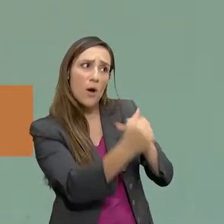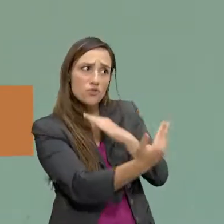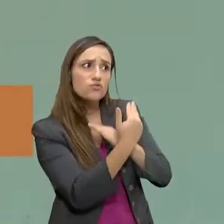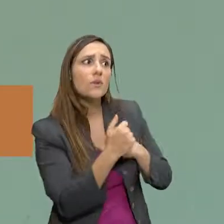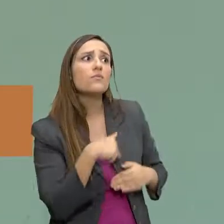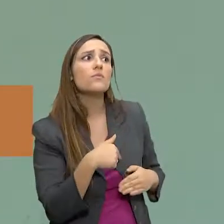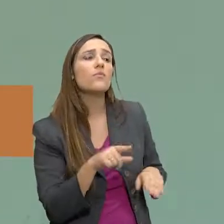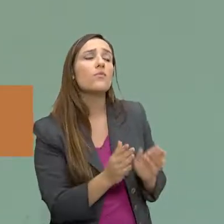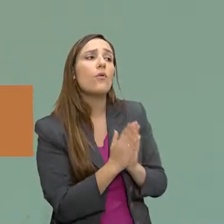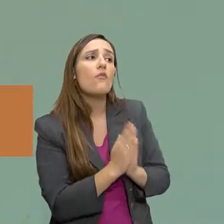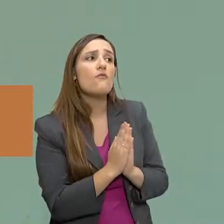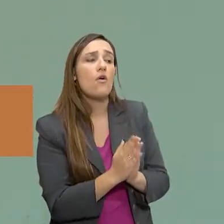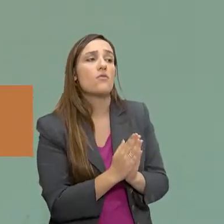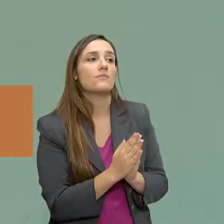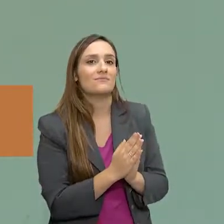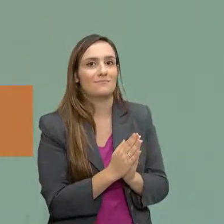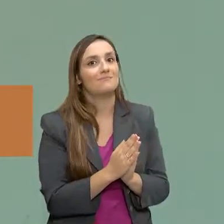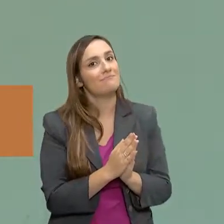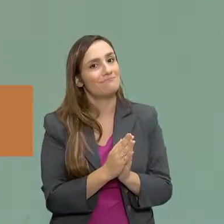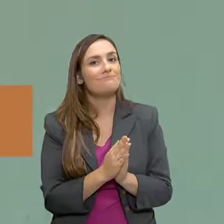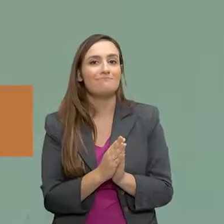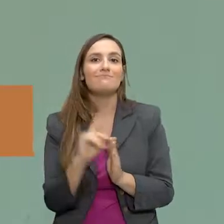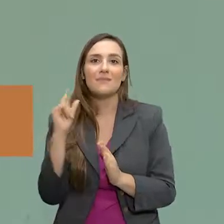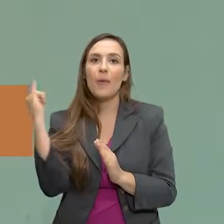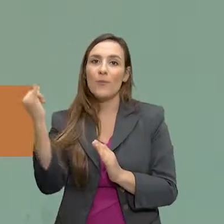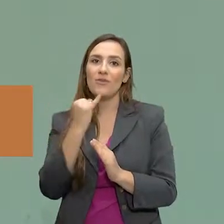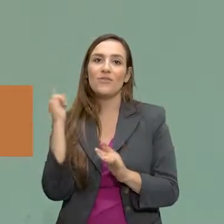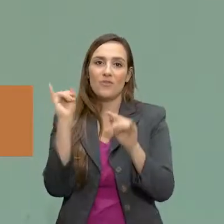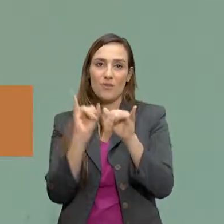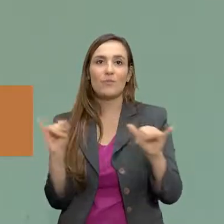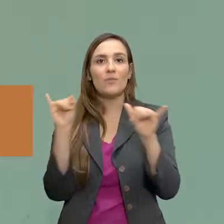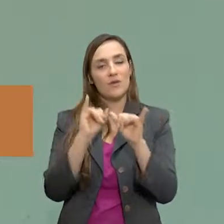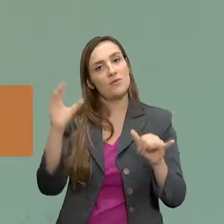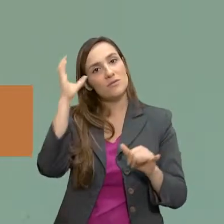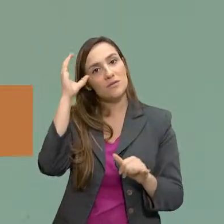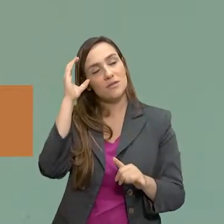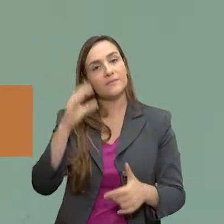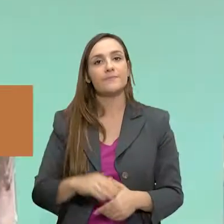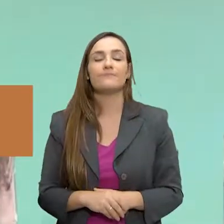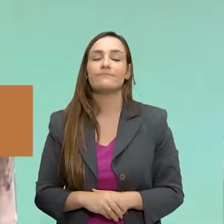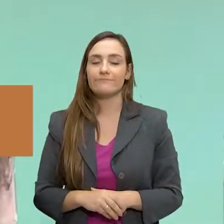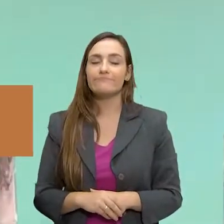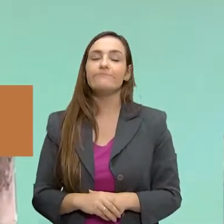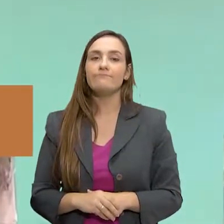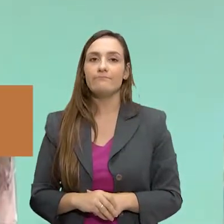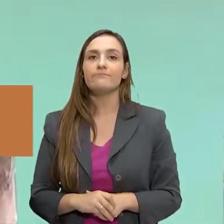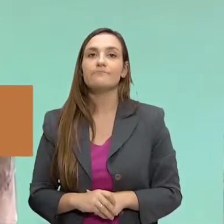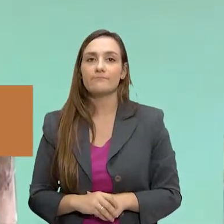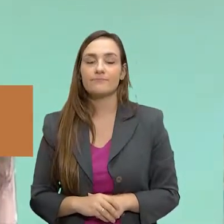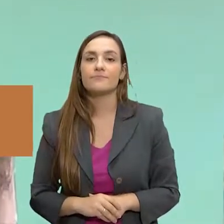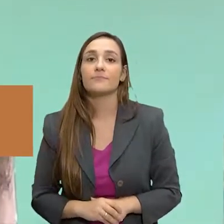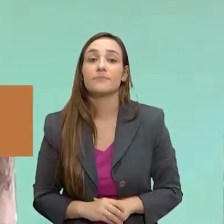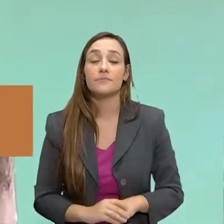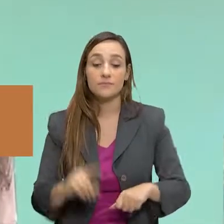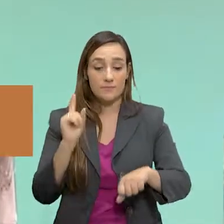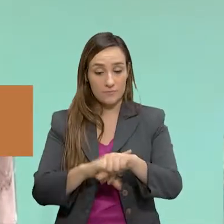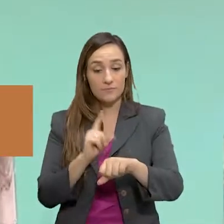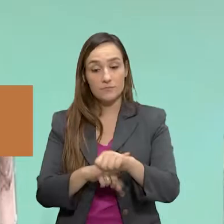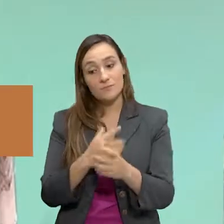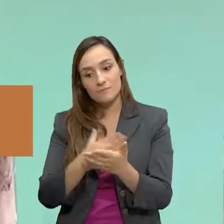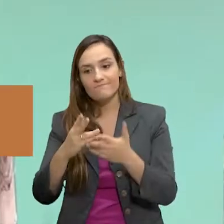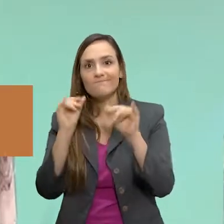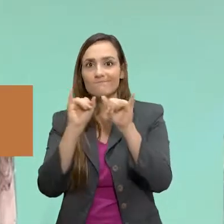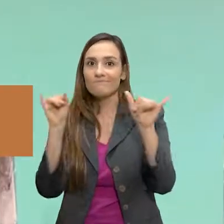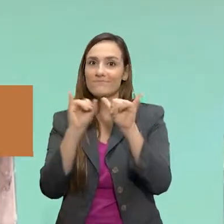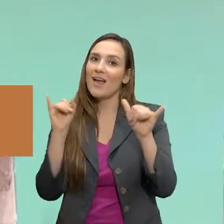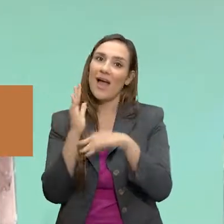gente precisa deles também nessa luta. Isso tudo envolvendo a nossa campanha. Muito bom. Sempre que uma campanha dessa é colocada